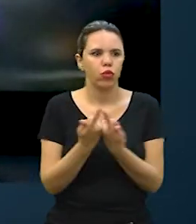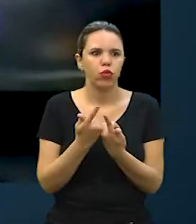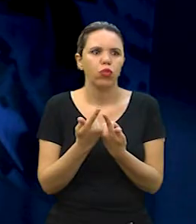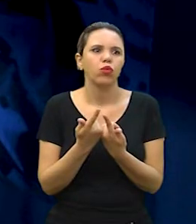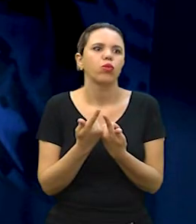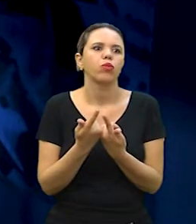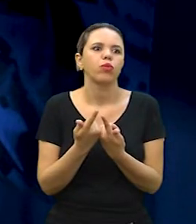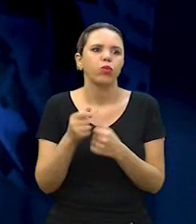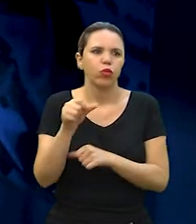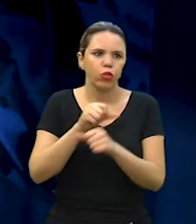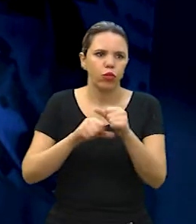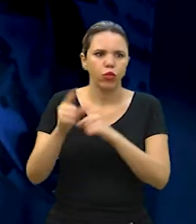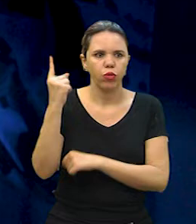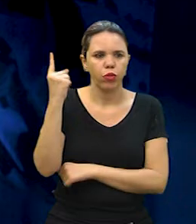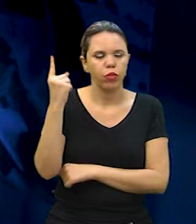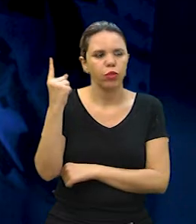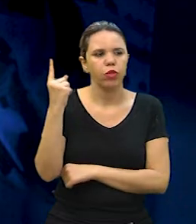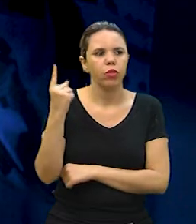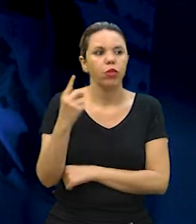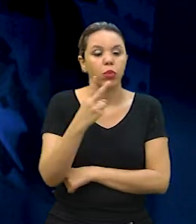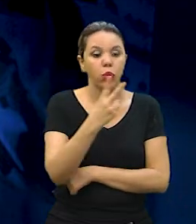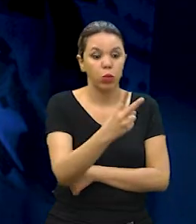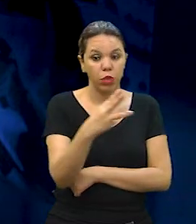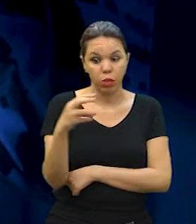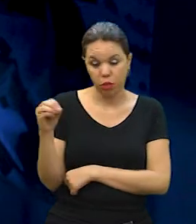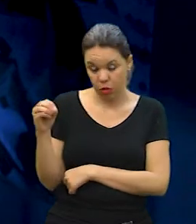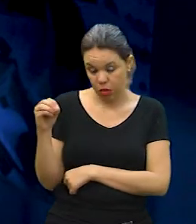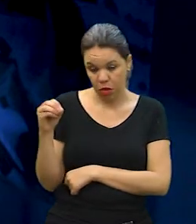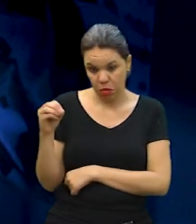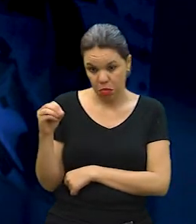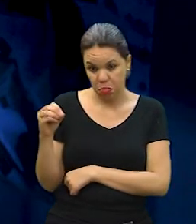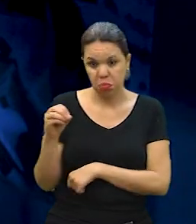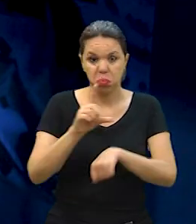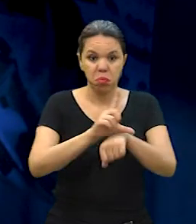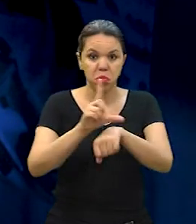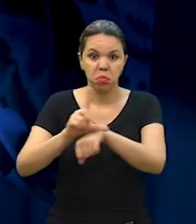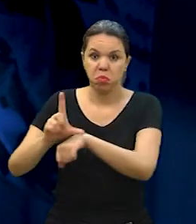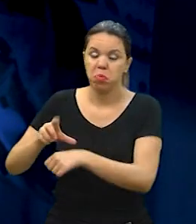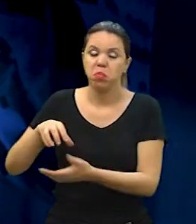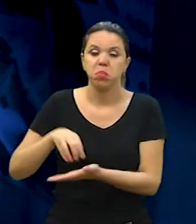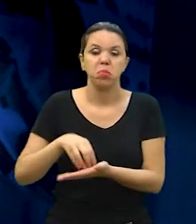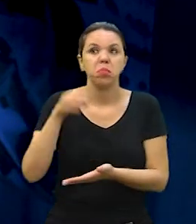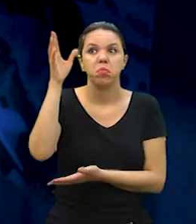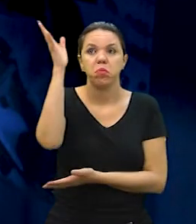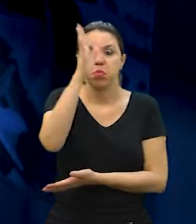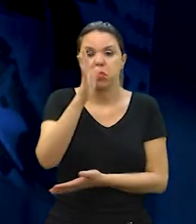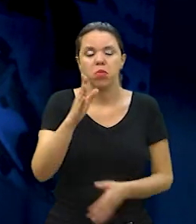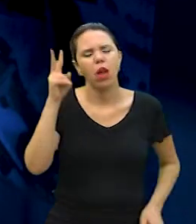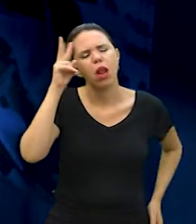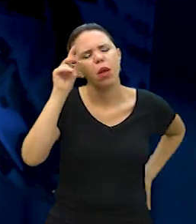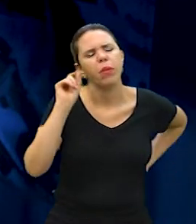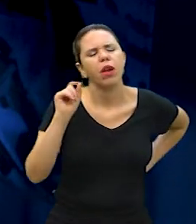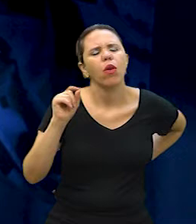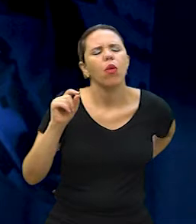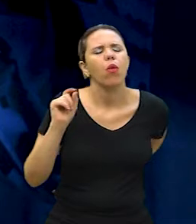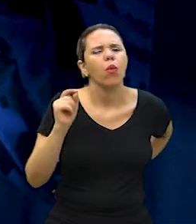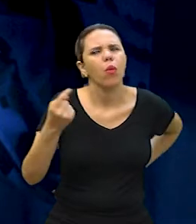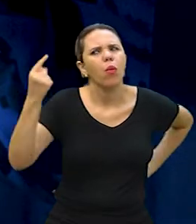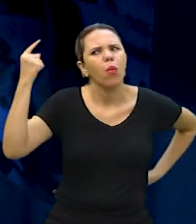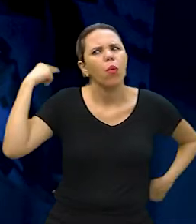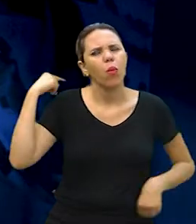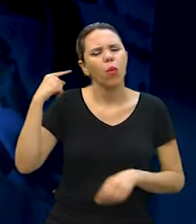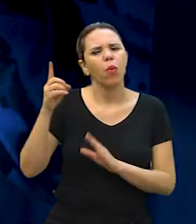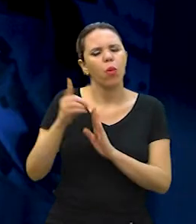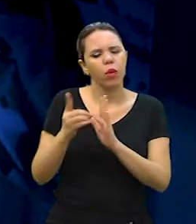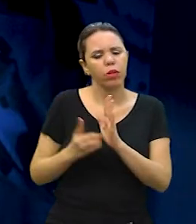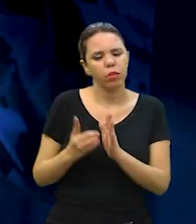Restaura. Mas você tem esse know-how de 230, né, unidades de franquia. Eu queria que você lembrasse um pouquinho,